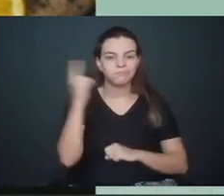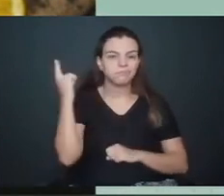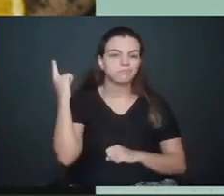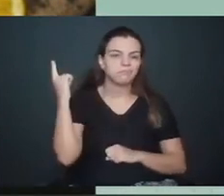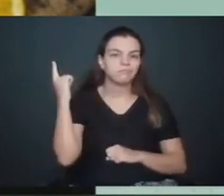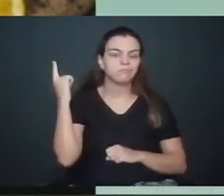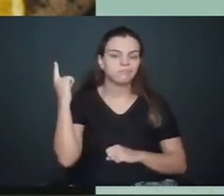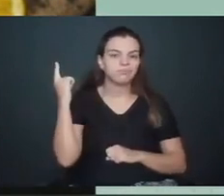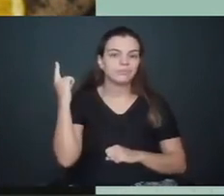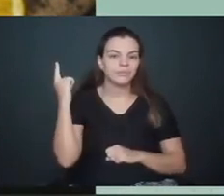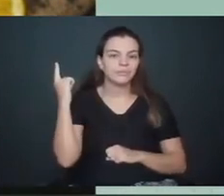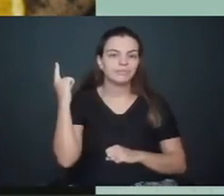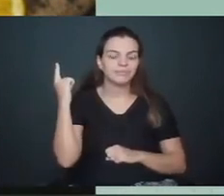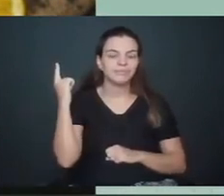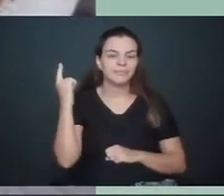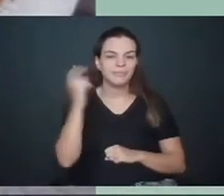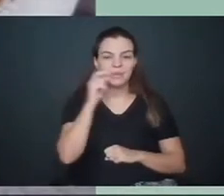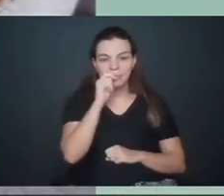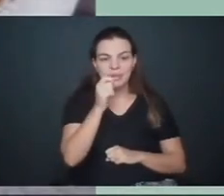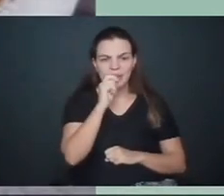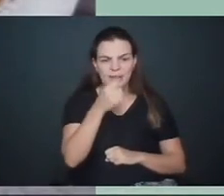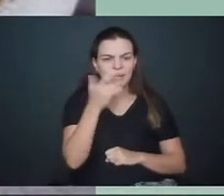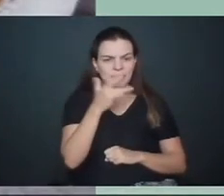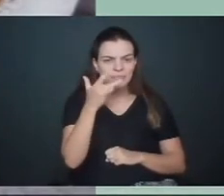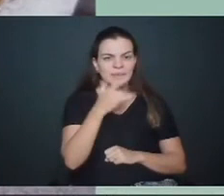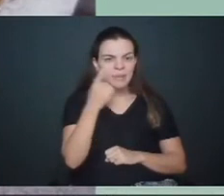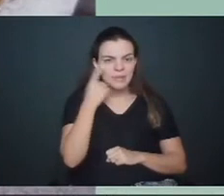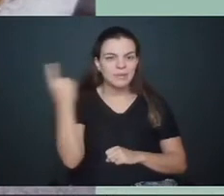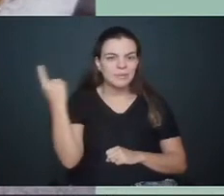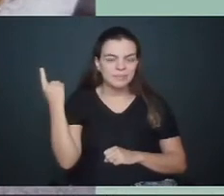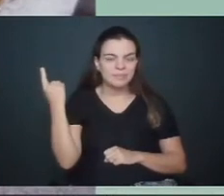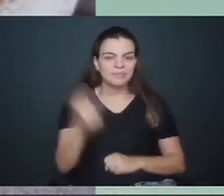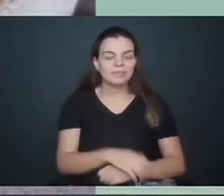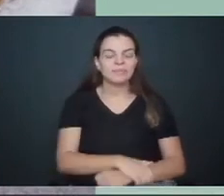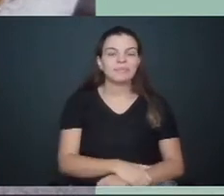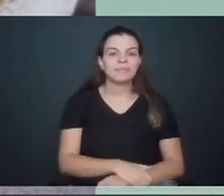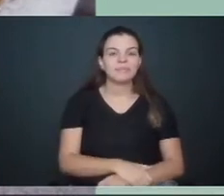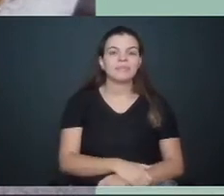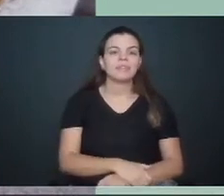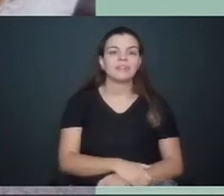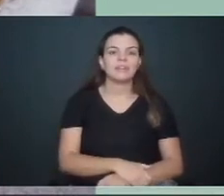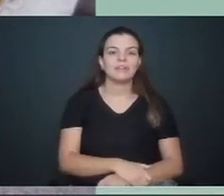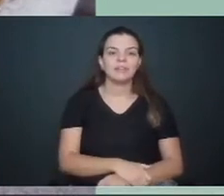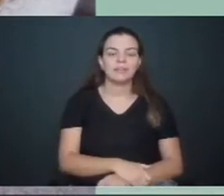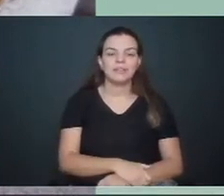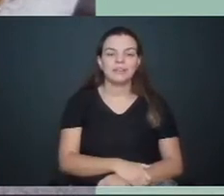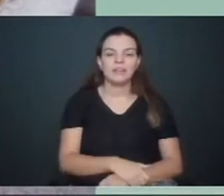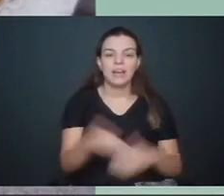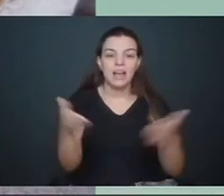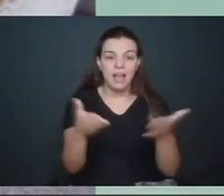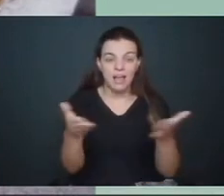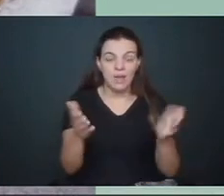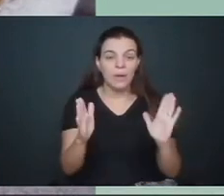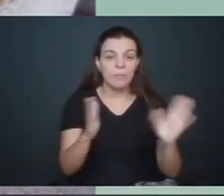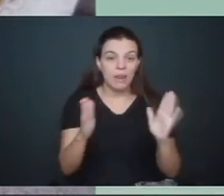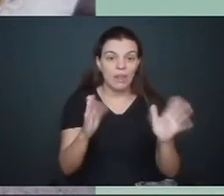mostrando. E o pinhão ninguém gosta nem nada, né? Então, ó, tem um mal aí. Agora, nessa época, está autorizado e